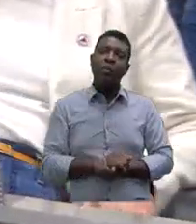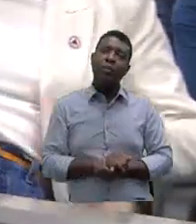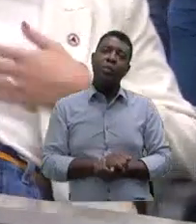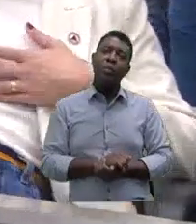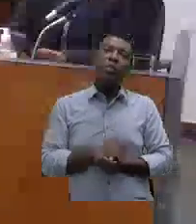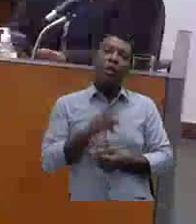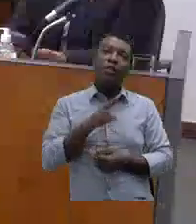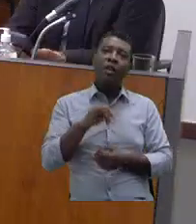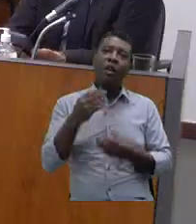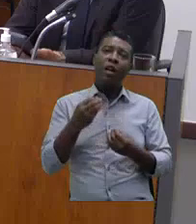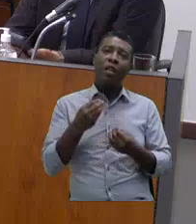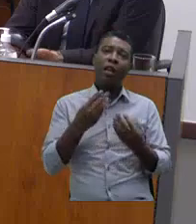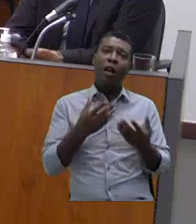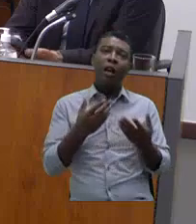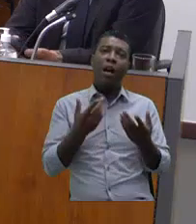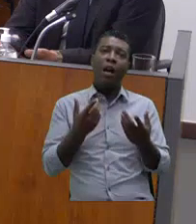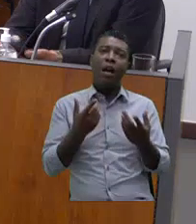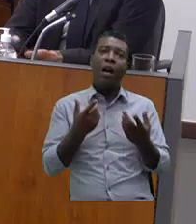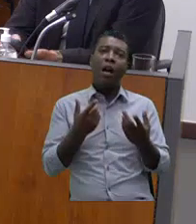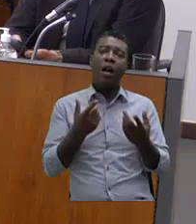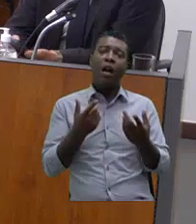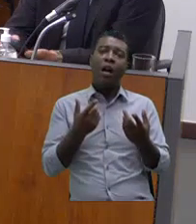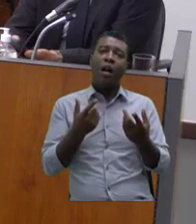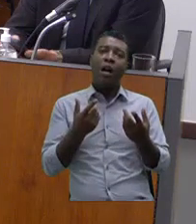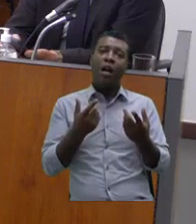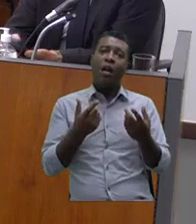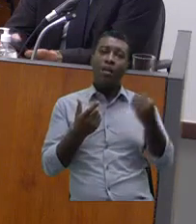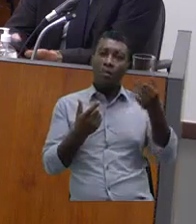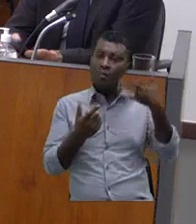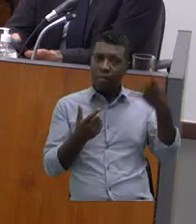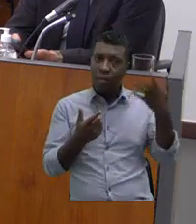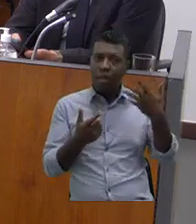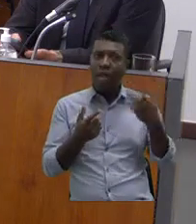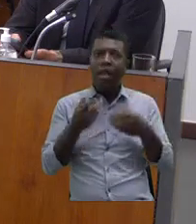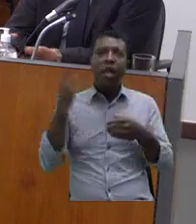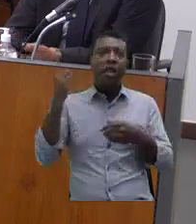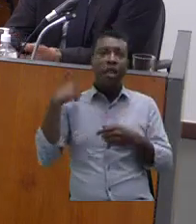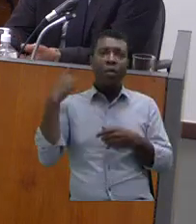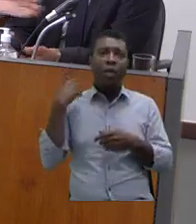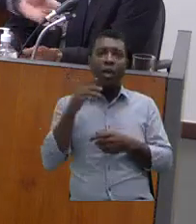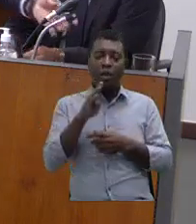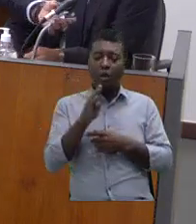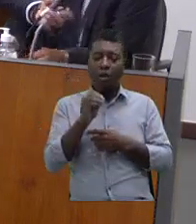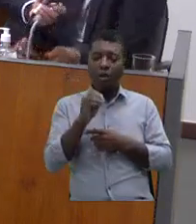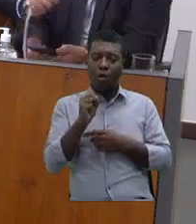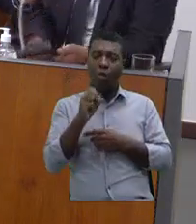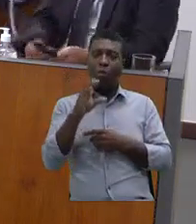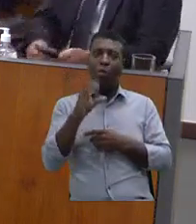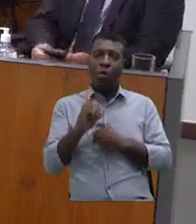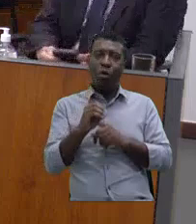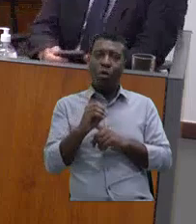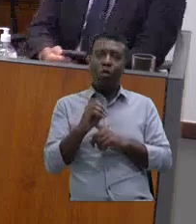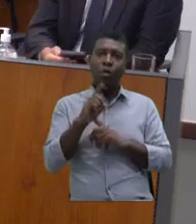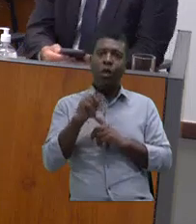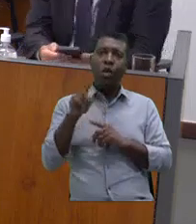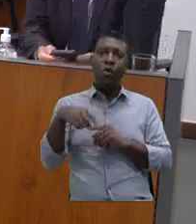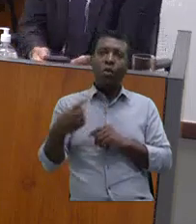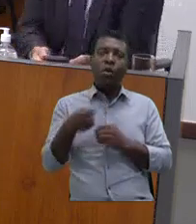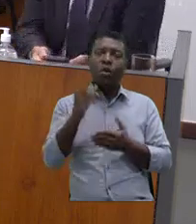Nós vamos dar a palavra agora para o deputado Bosco, que é o próximo escrito aqui. Depois você...